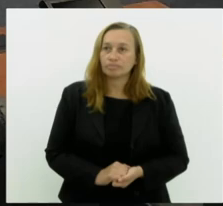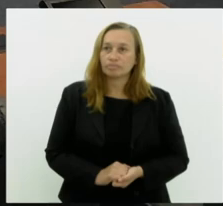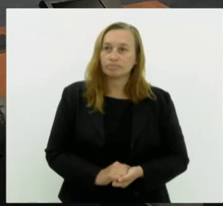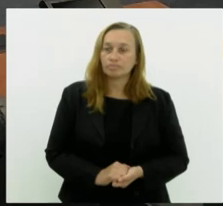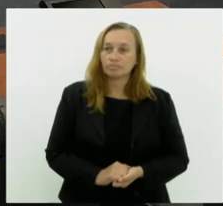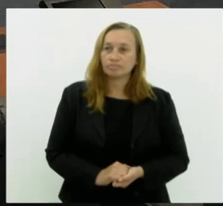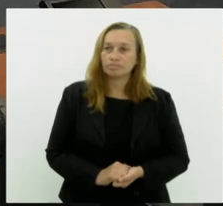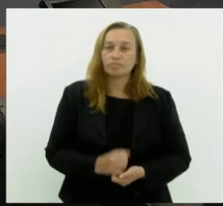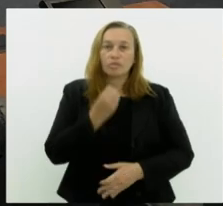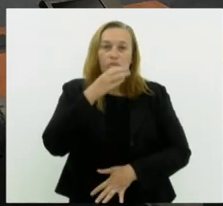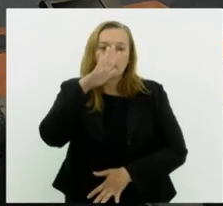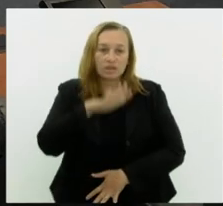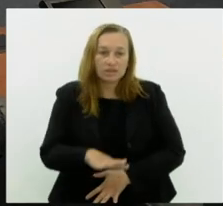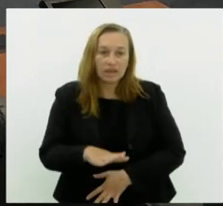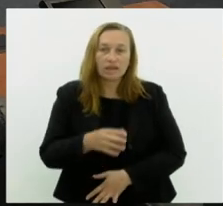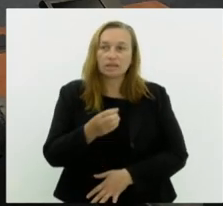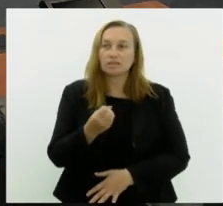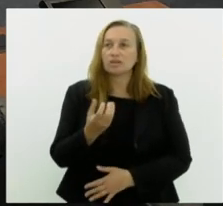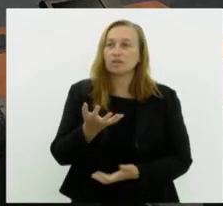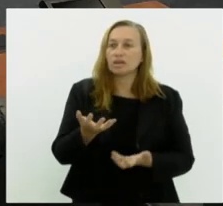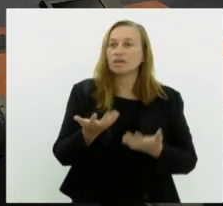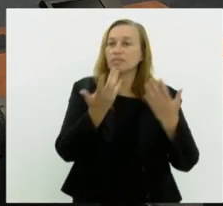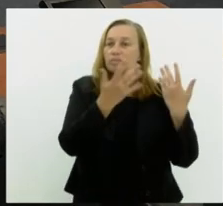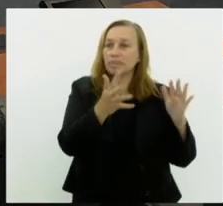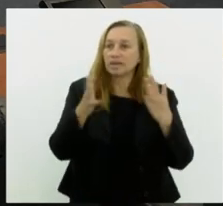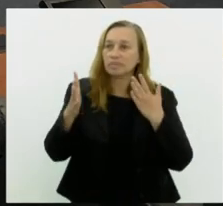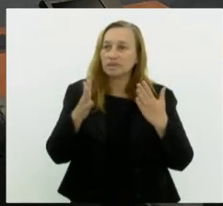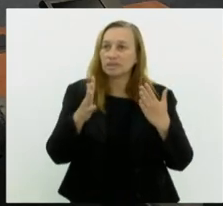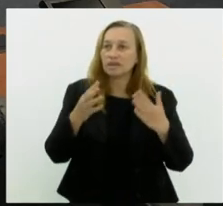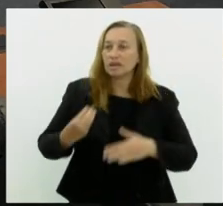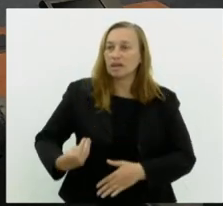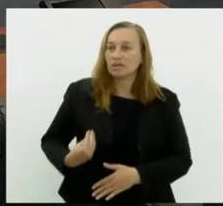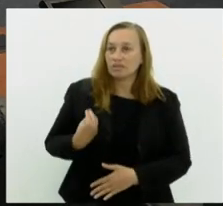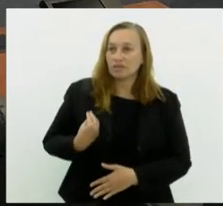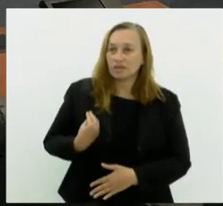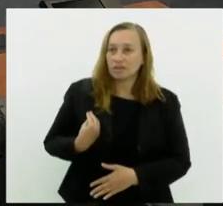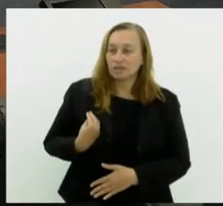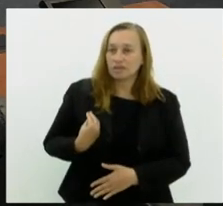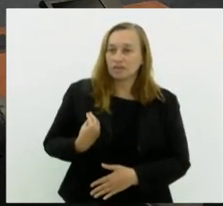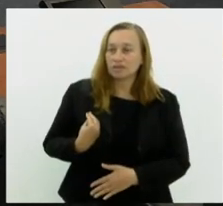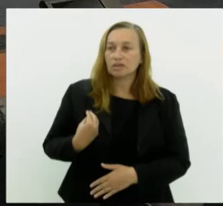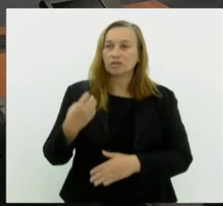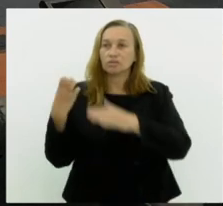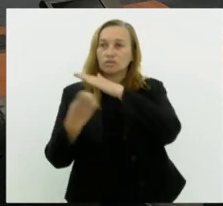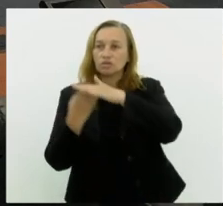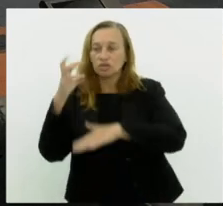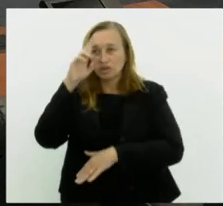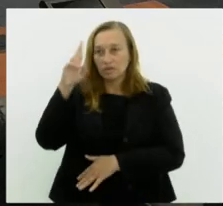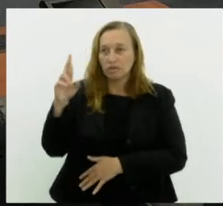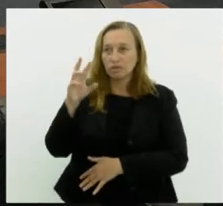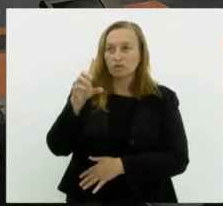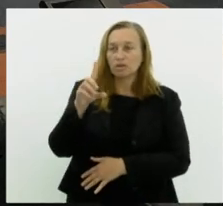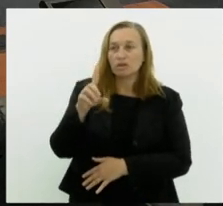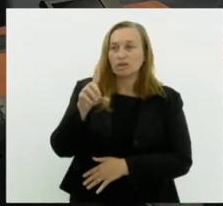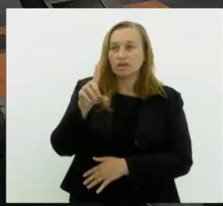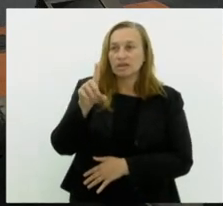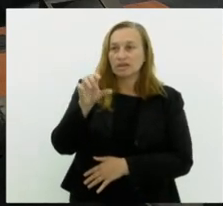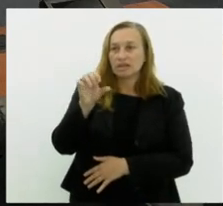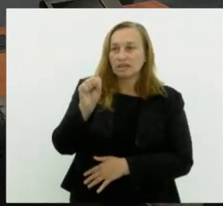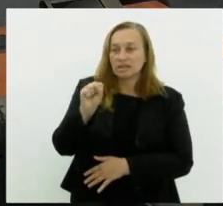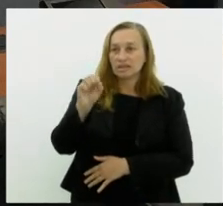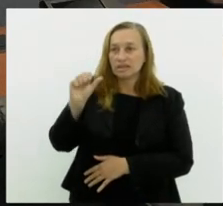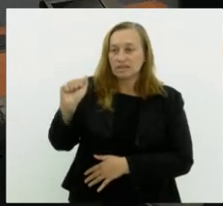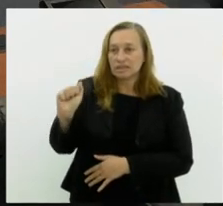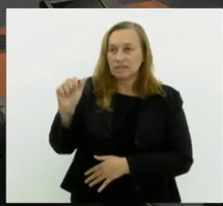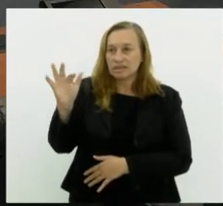Opa, boa tarde. Boa tarde. Tudo bom, Marida? Só queria saudar a presença do ilustre empresário, dono da SAF, do Maringá, que veio para